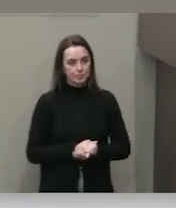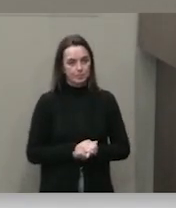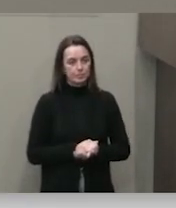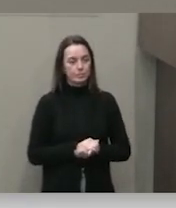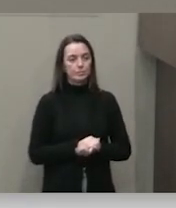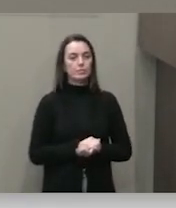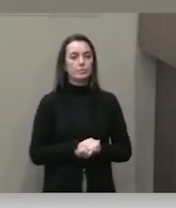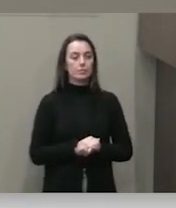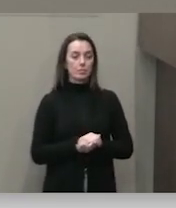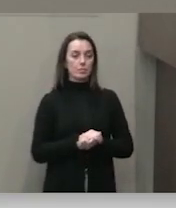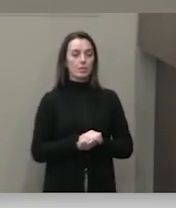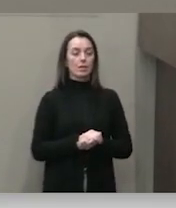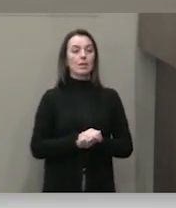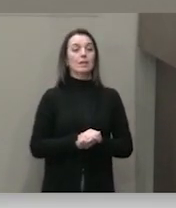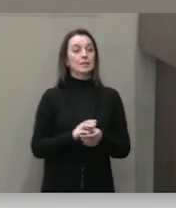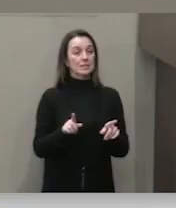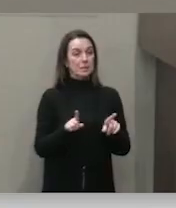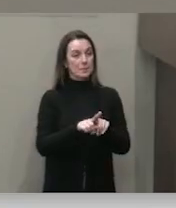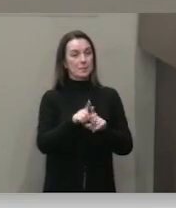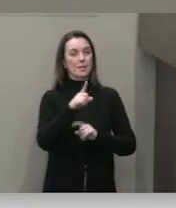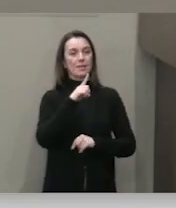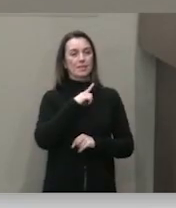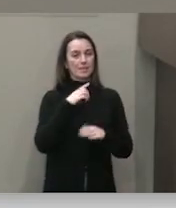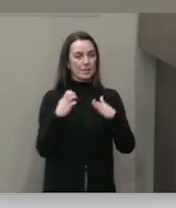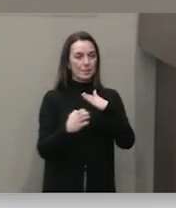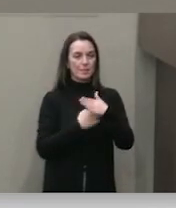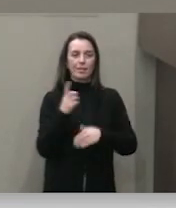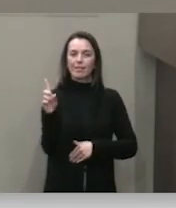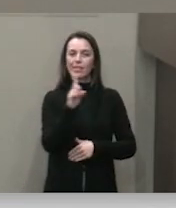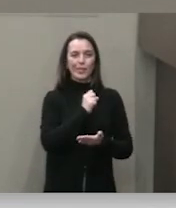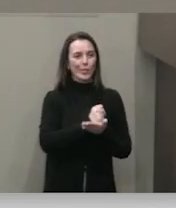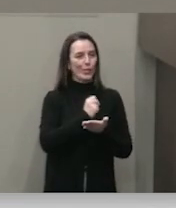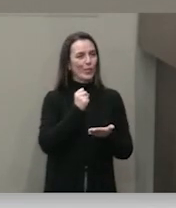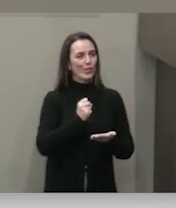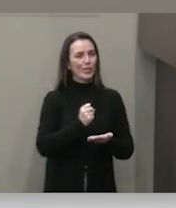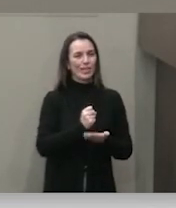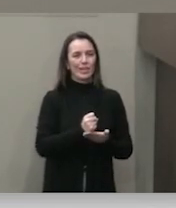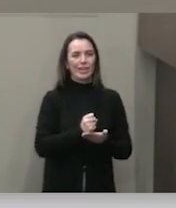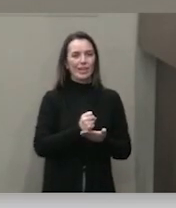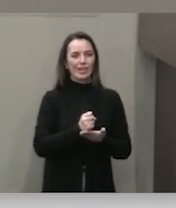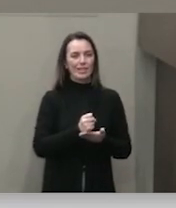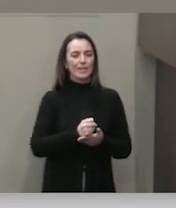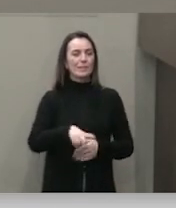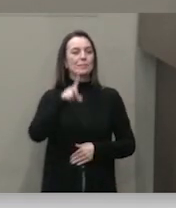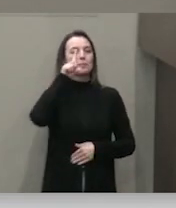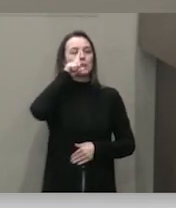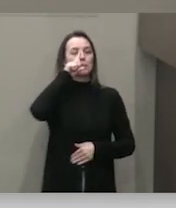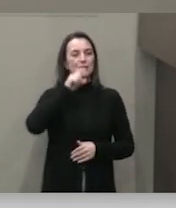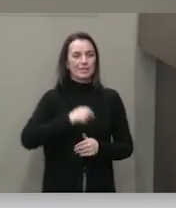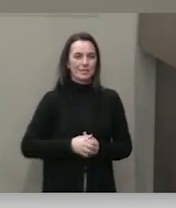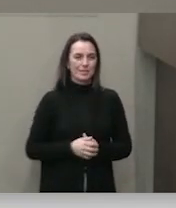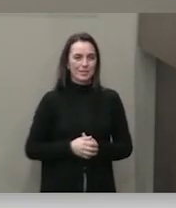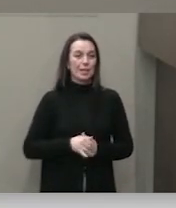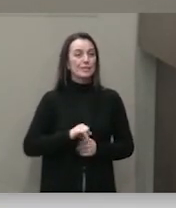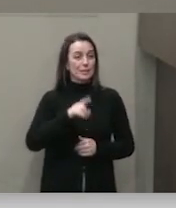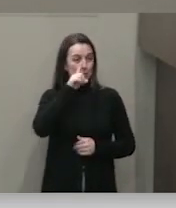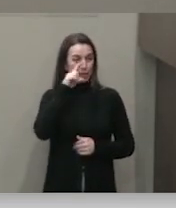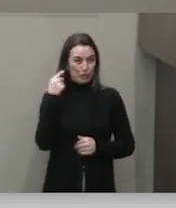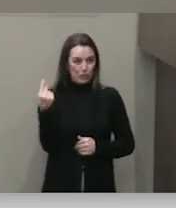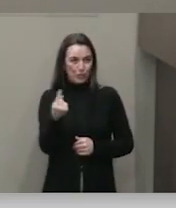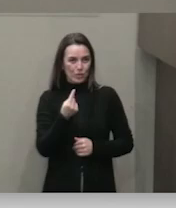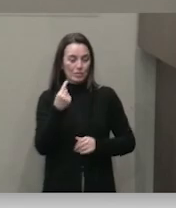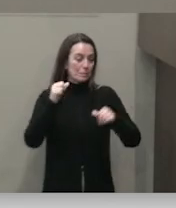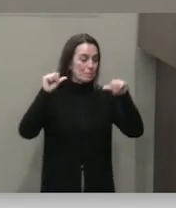tem aquelas empresas que não contratam mães. E se elas forem solo, aumenta ainda mais a dificuldade